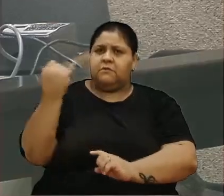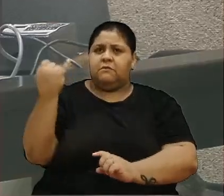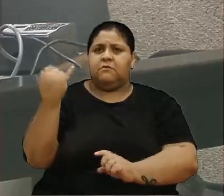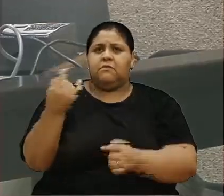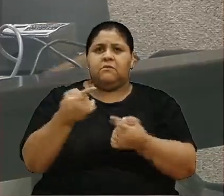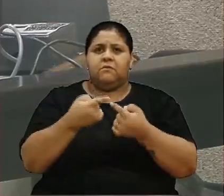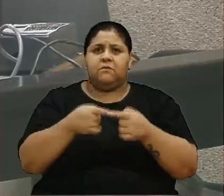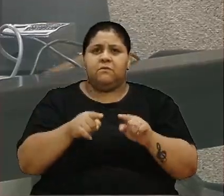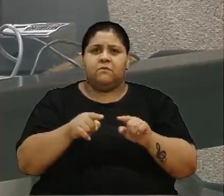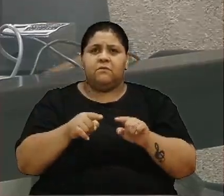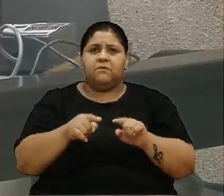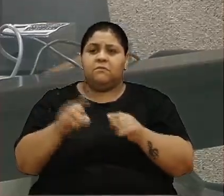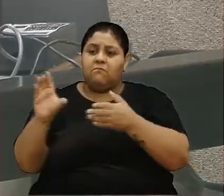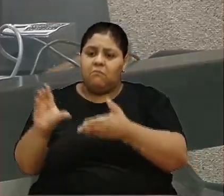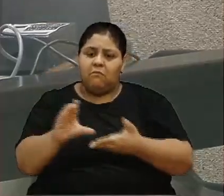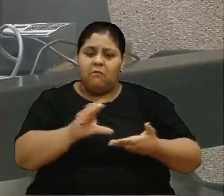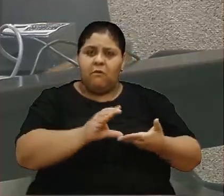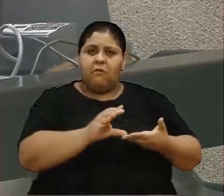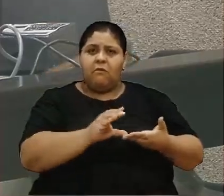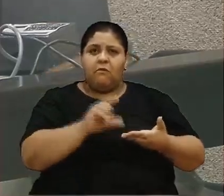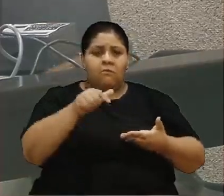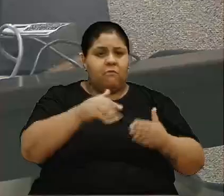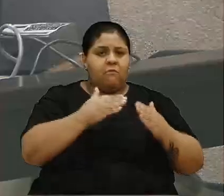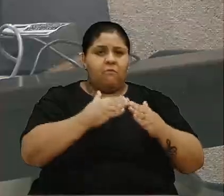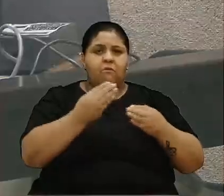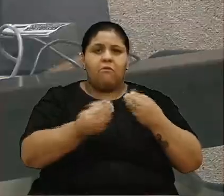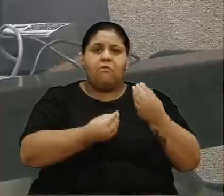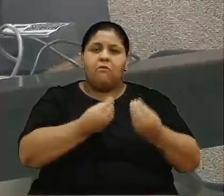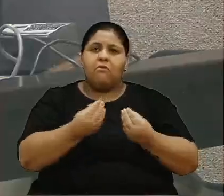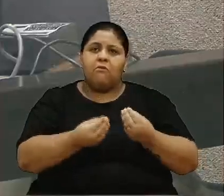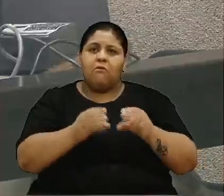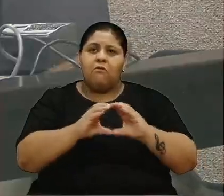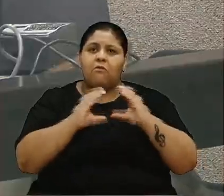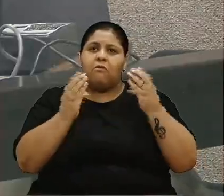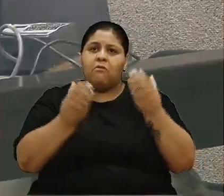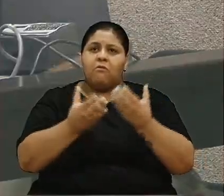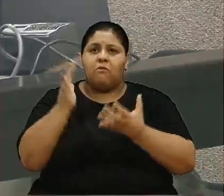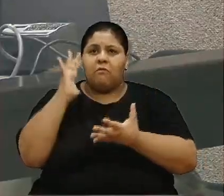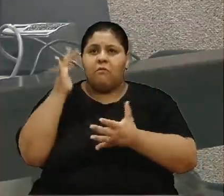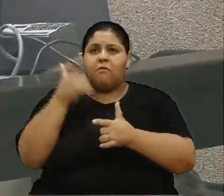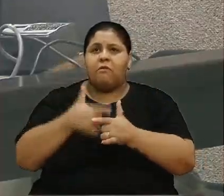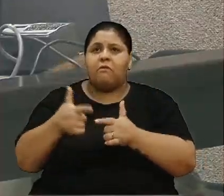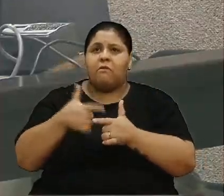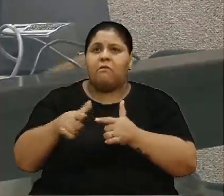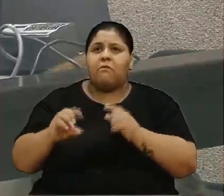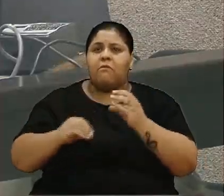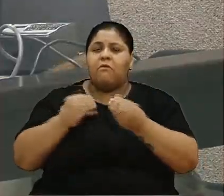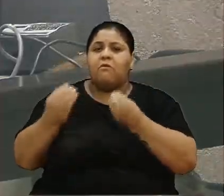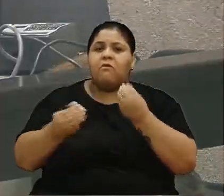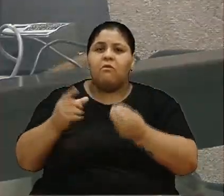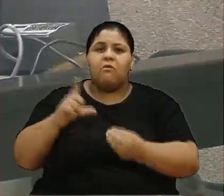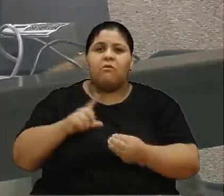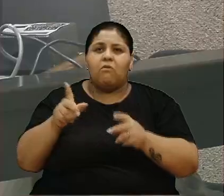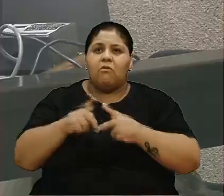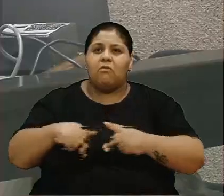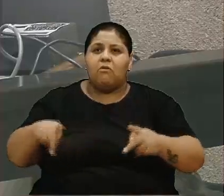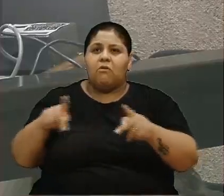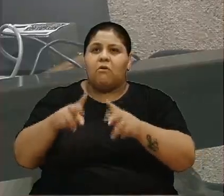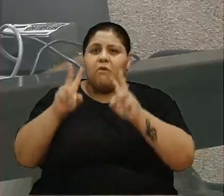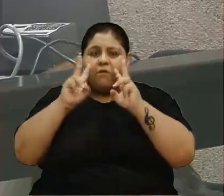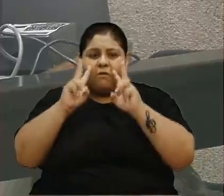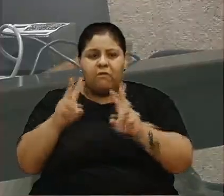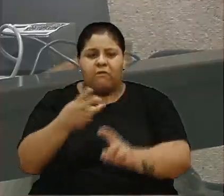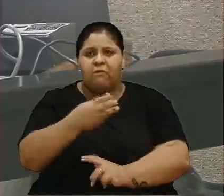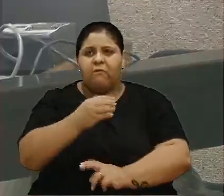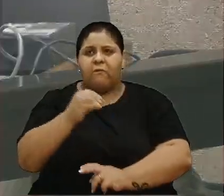não vêm os aportes financeiros para essa casa. Como é que essas comunidades já resolvem o problema? E como é que já tem população lá assistindo?